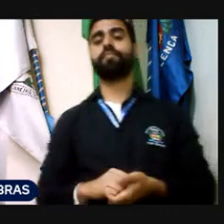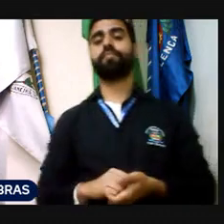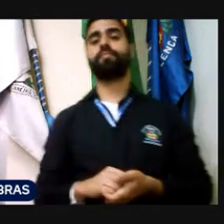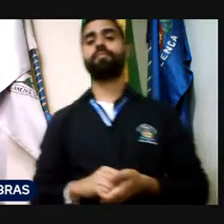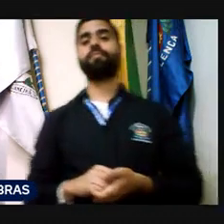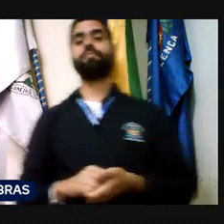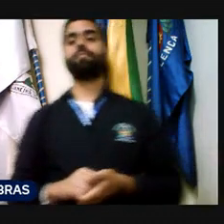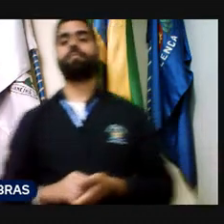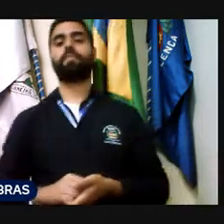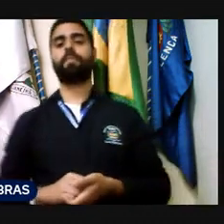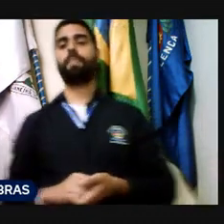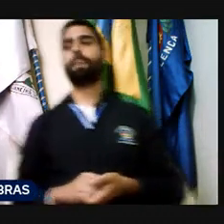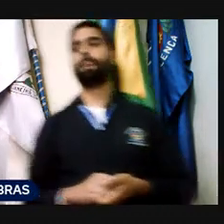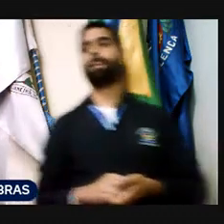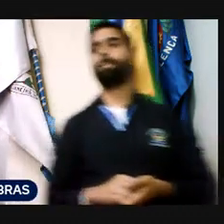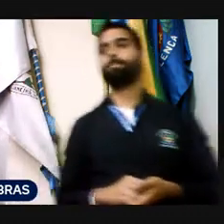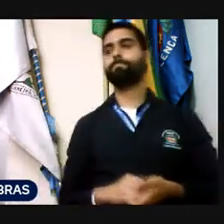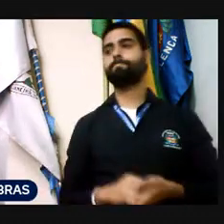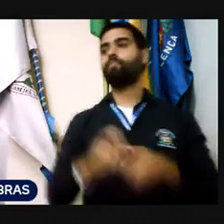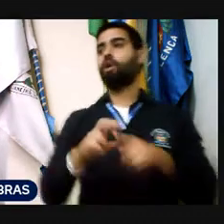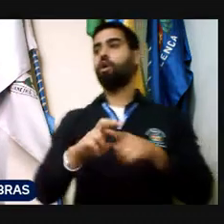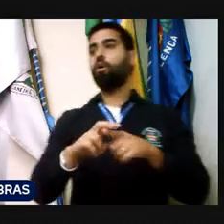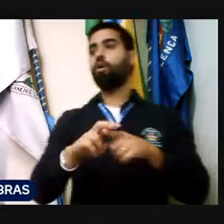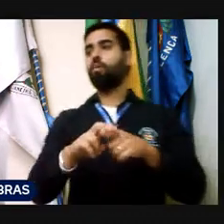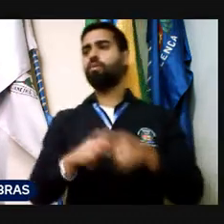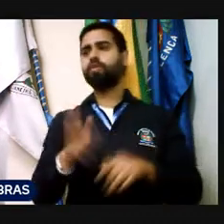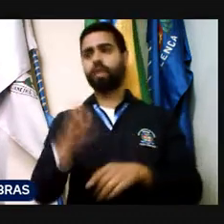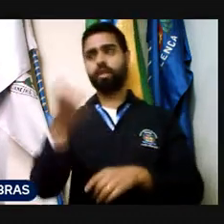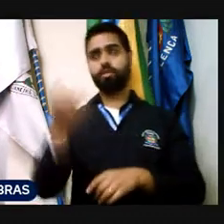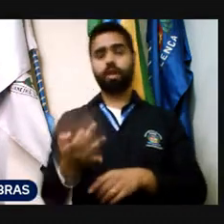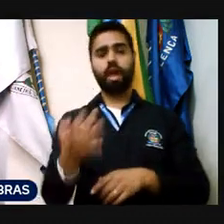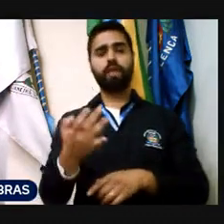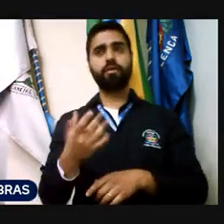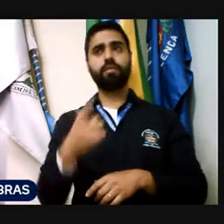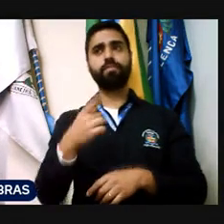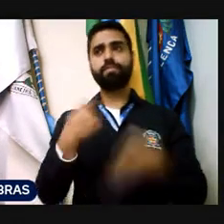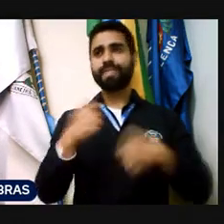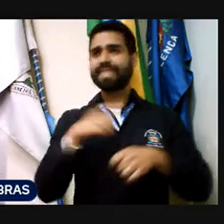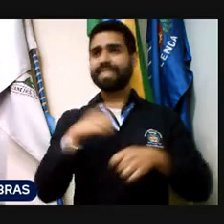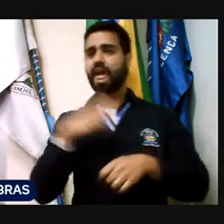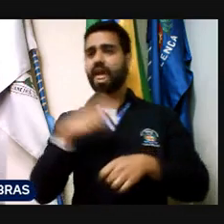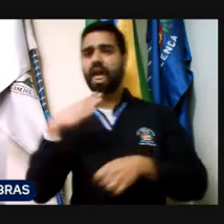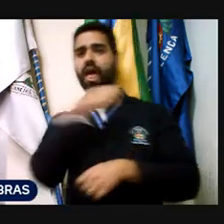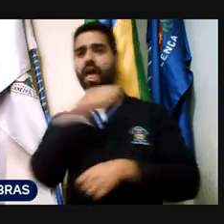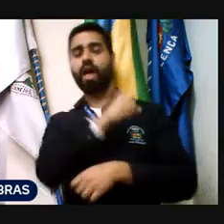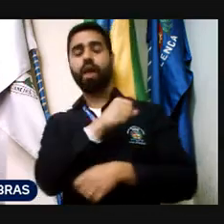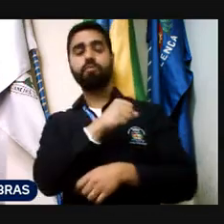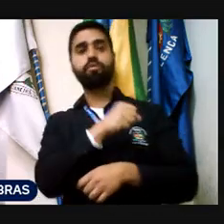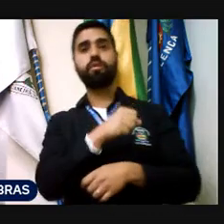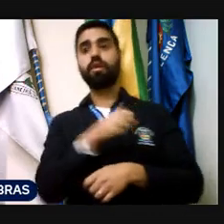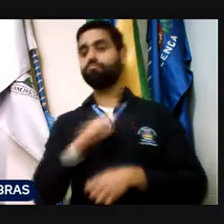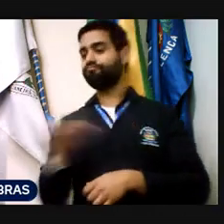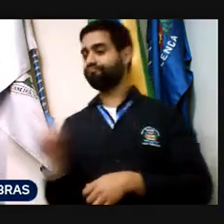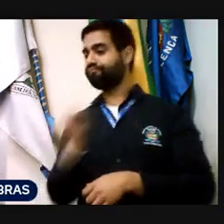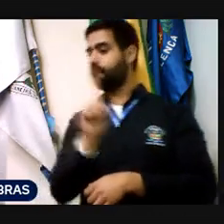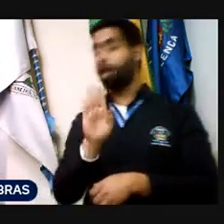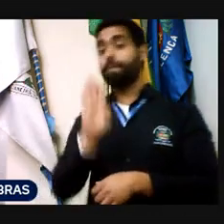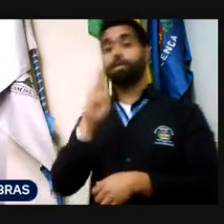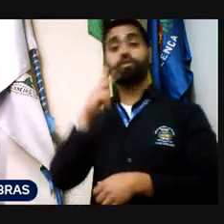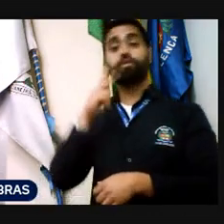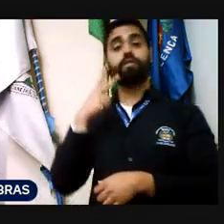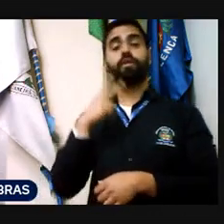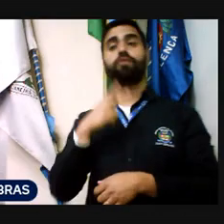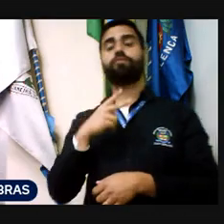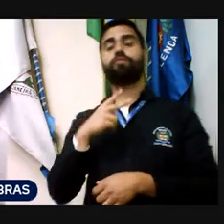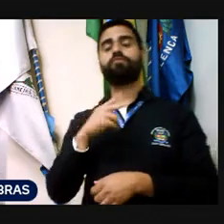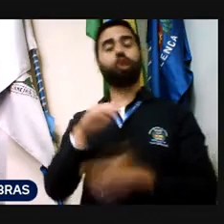de diversos bairros. Diante da situação acima exposta, há uma urgência na presença do senhor secretário de Esporte e Lazer no